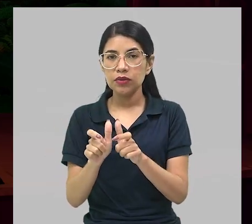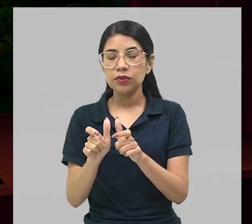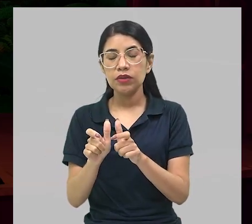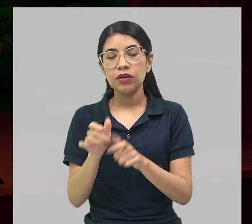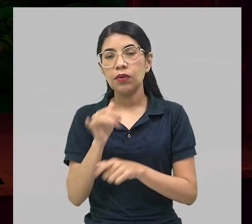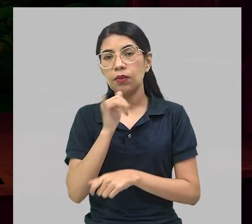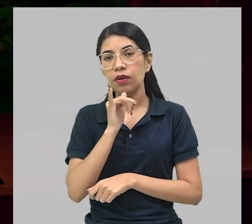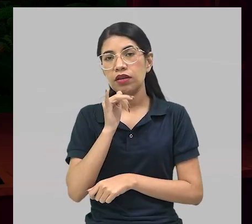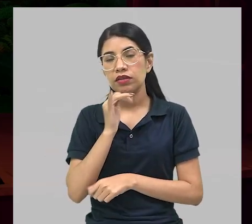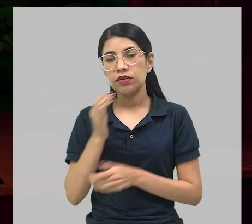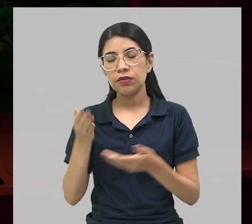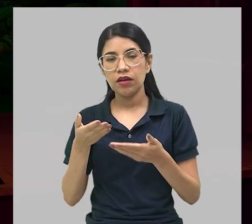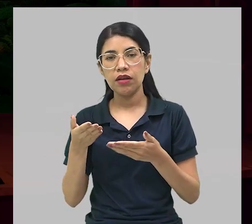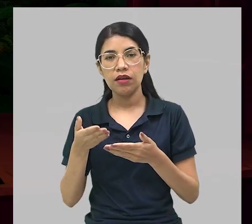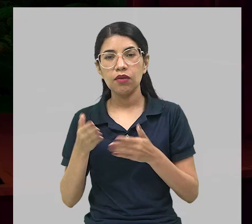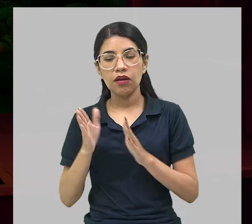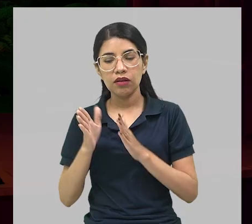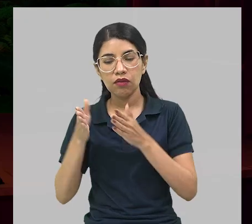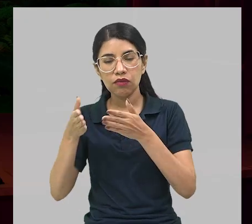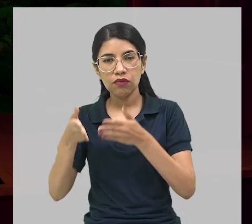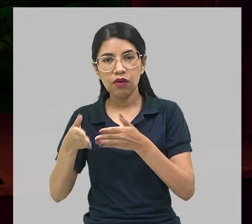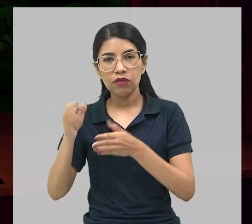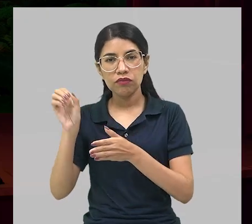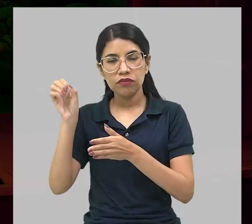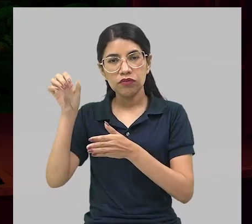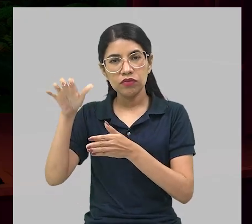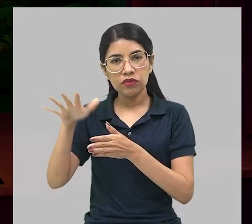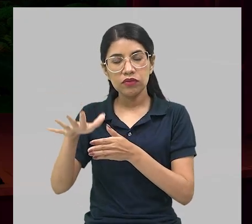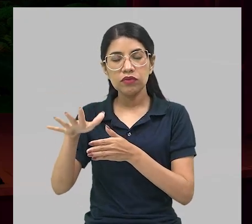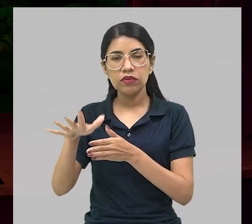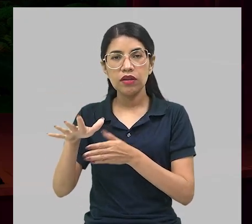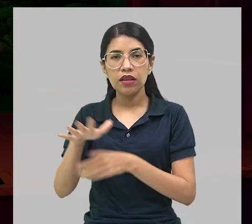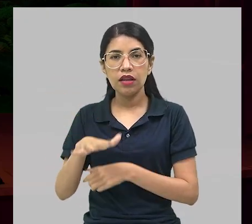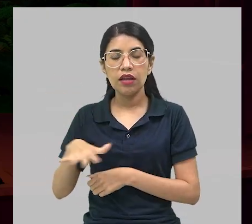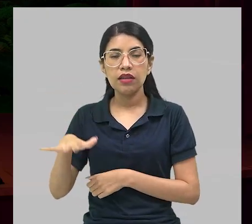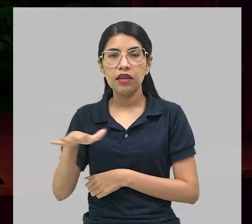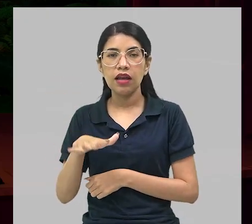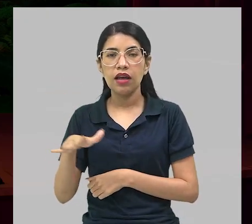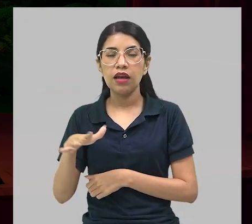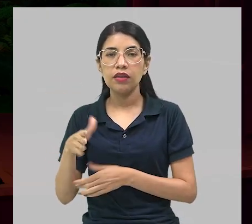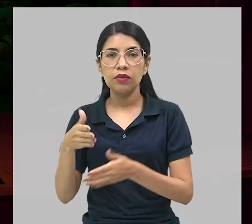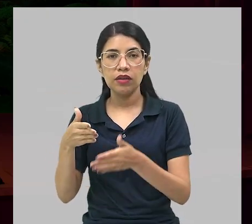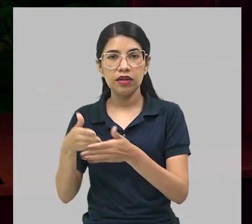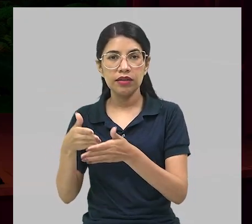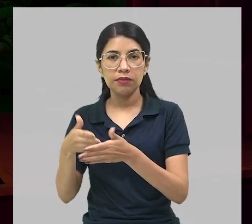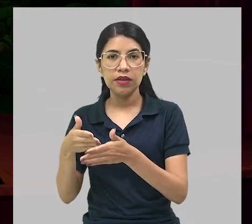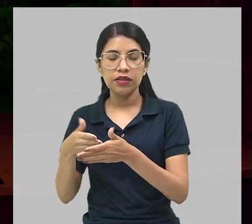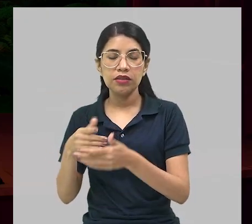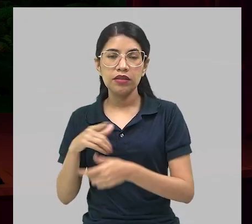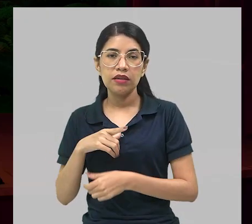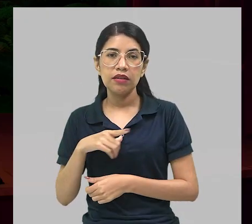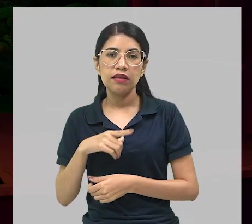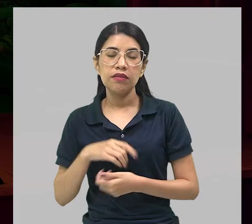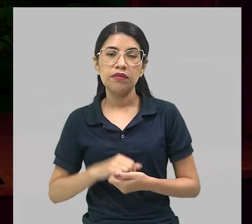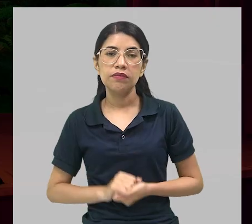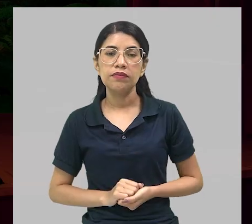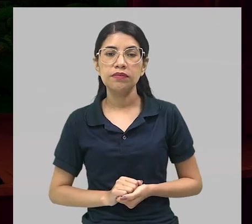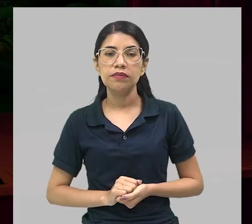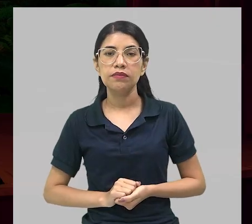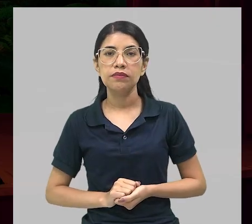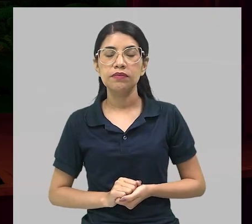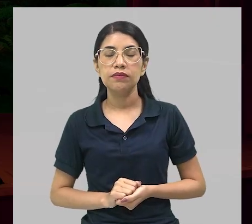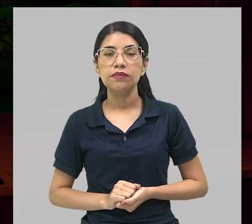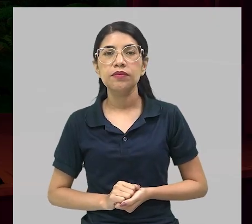como agora, no momento que a gente colocou um foco de luz e o meu espaço ele foi delimitado, né, a esse espaço onde